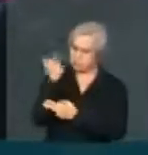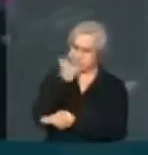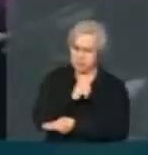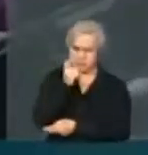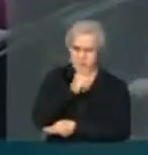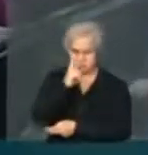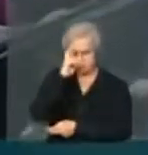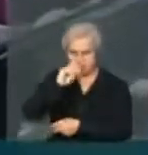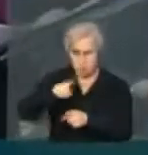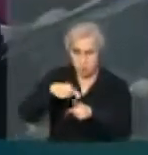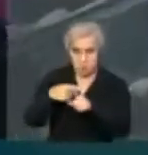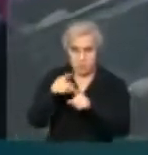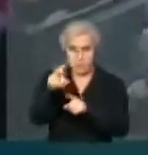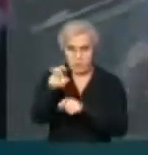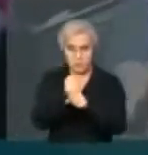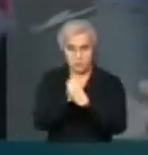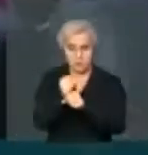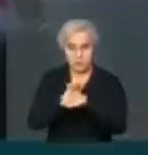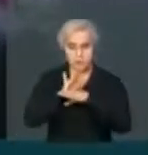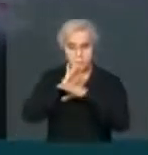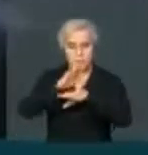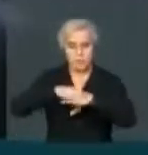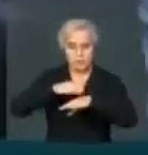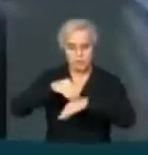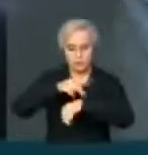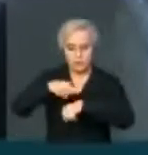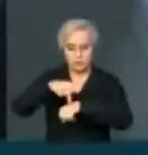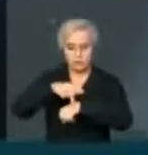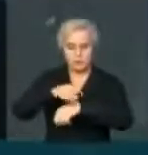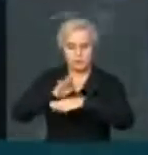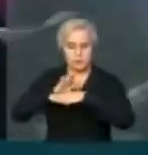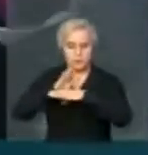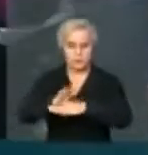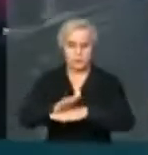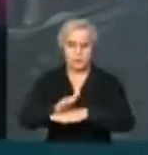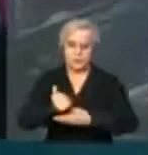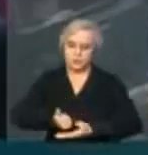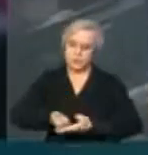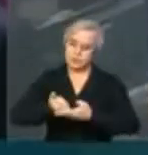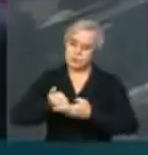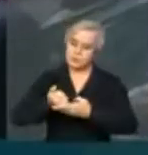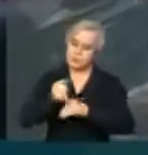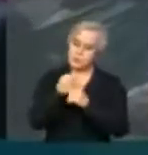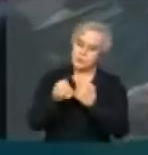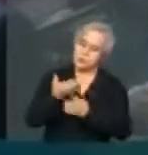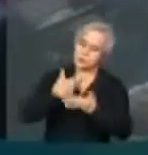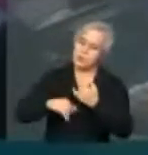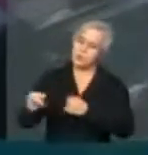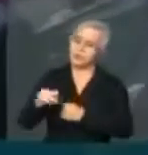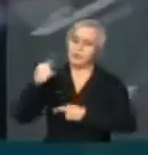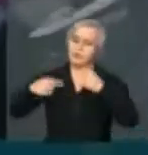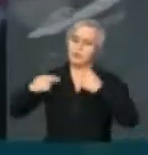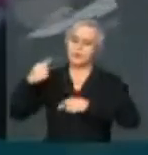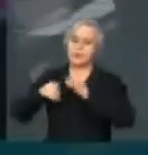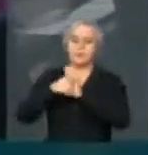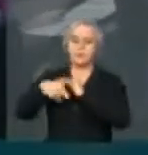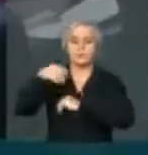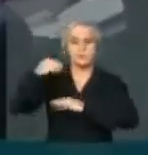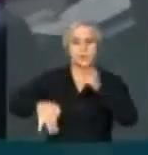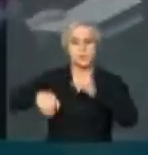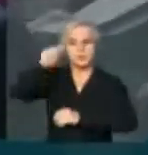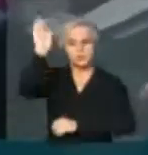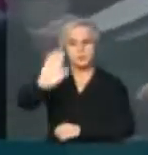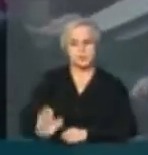permanecer por mais 5 anos contribuindo com esse país, contribuindo com as causas que são importantes a serem discutidas e debatidas no judiciário